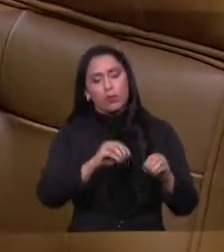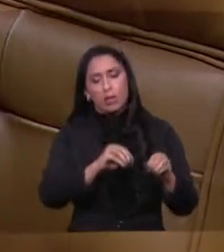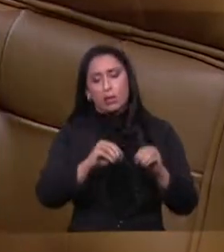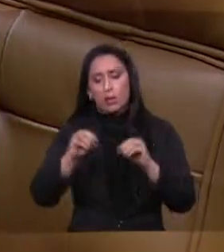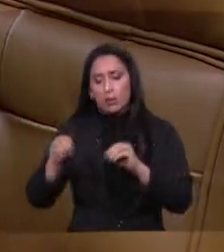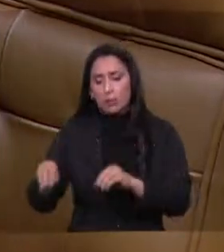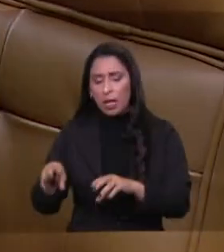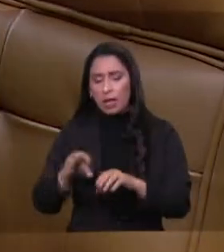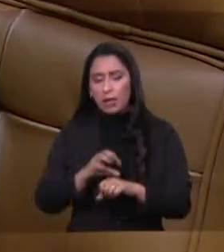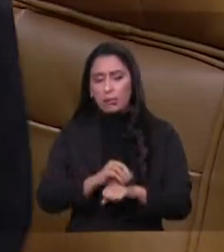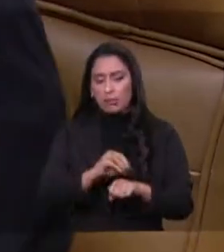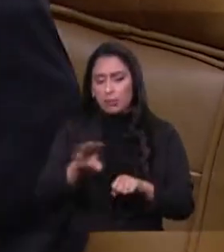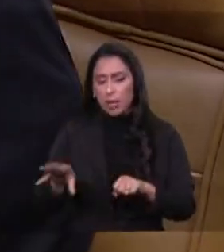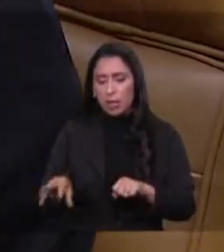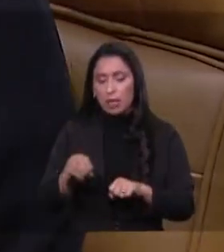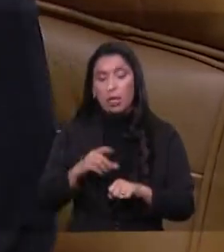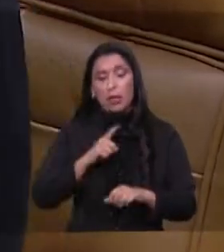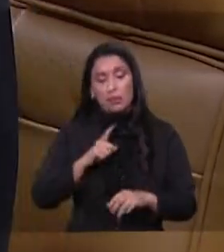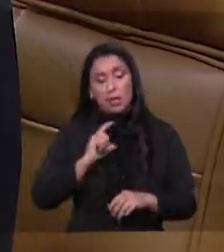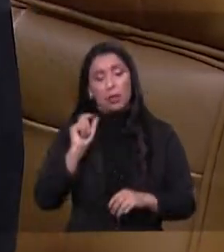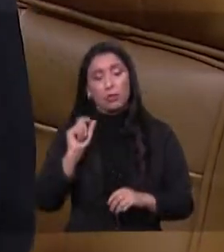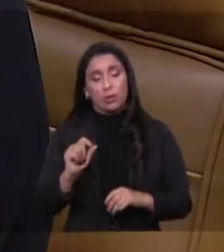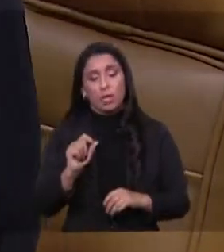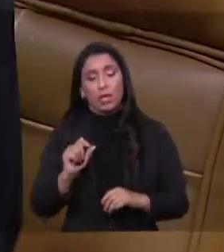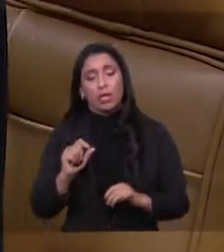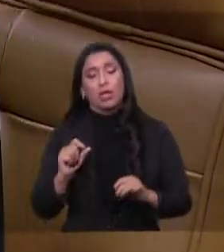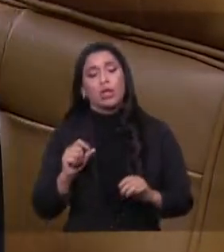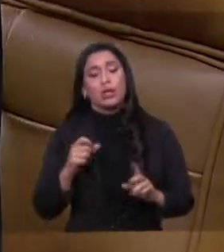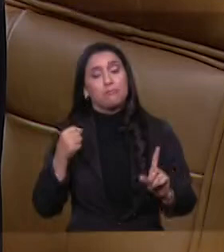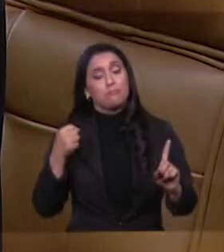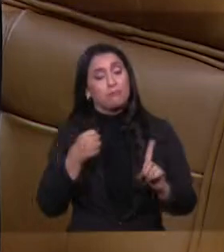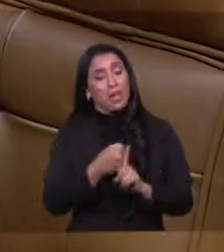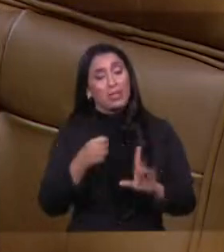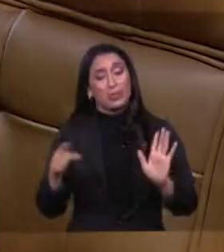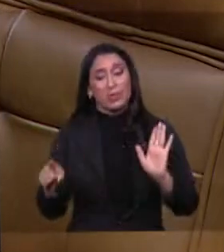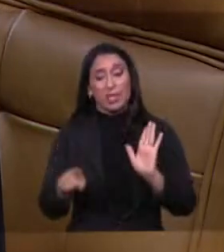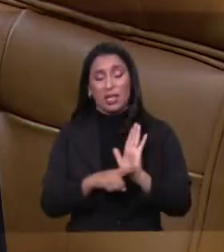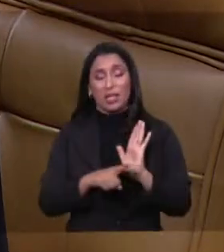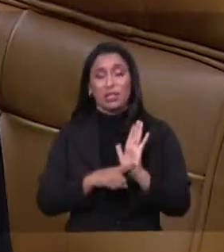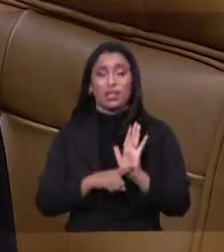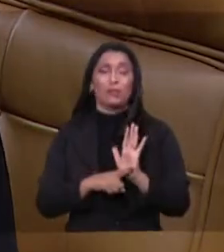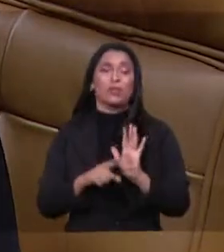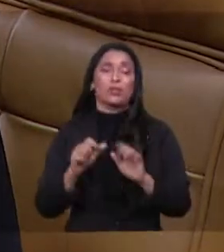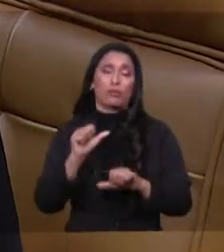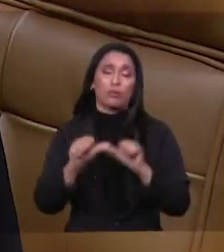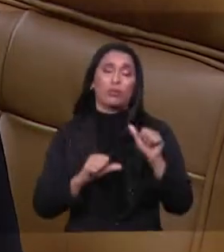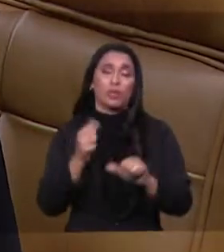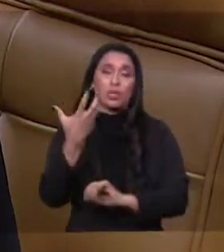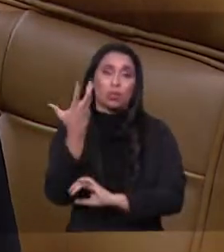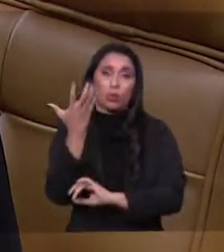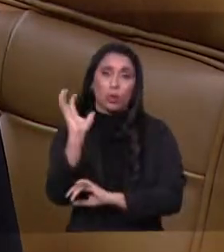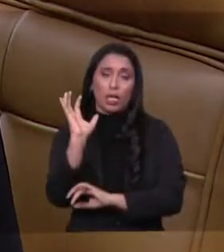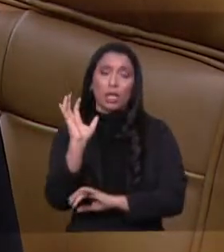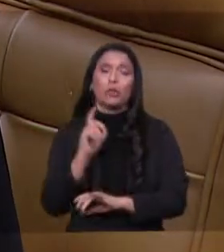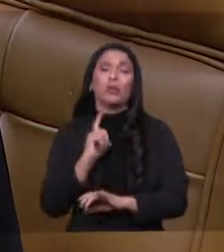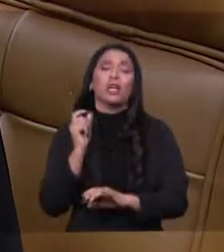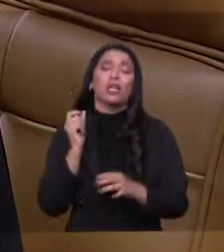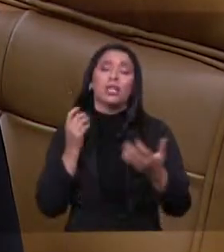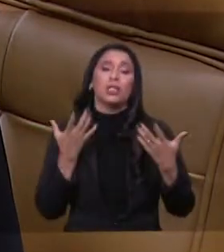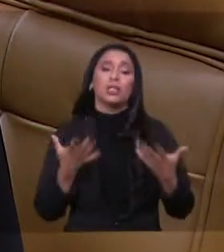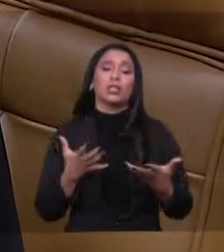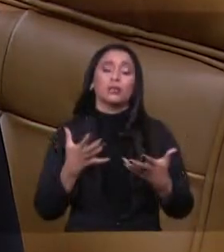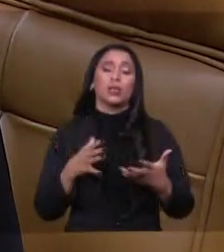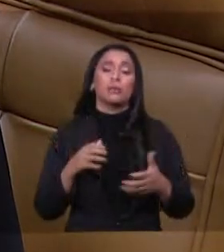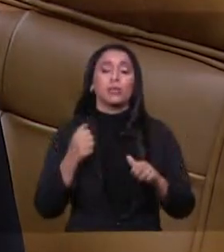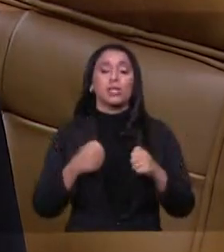voto, excelentíssimo senhor ministro Cristiano Zanin, ministro do STF. Das alterações climáticas. Ministros votam o recurso extraordinário